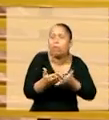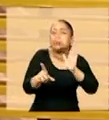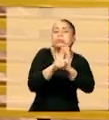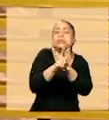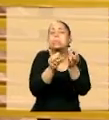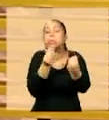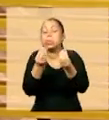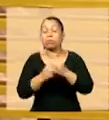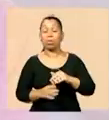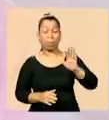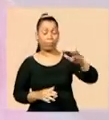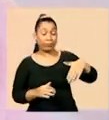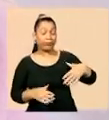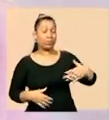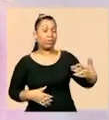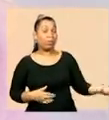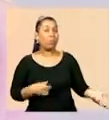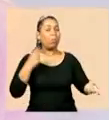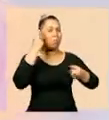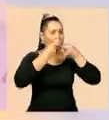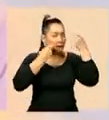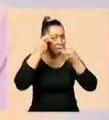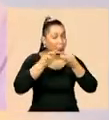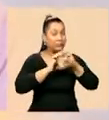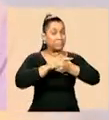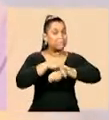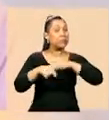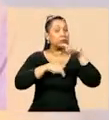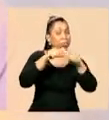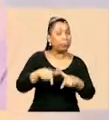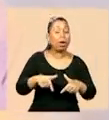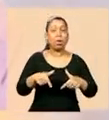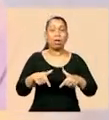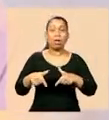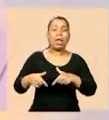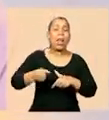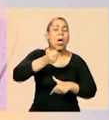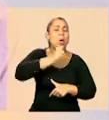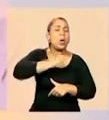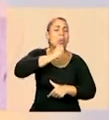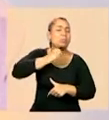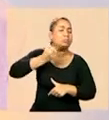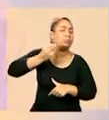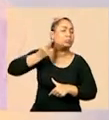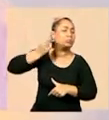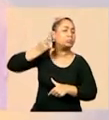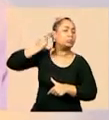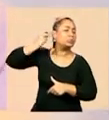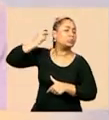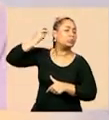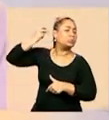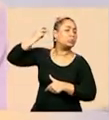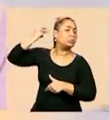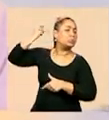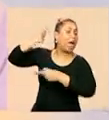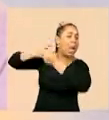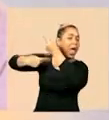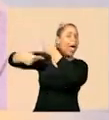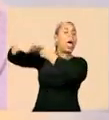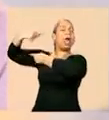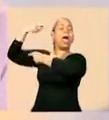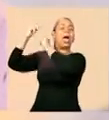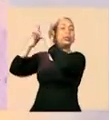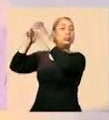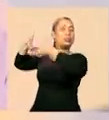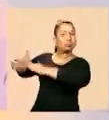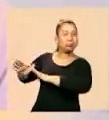por exemplo? A preocupação com a segurança do trabalho ela é muito antiga. Ela já vem antes de Cristo,